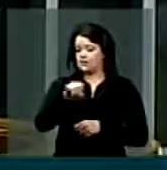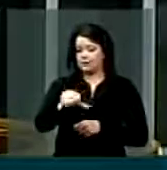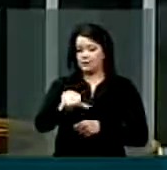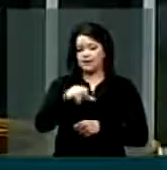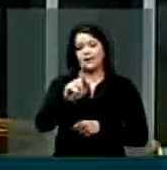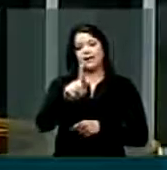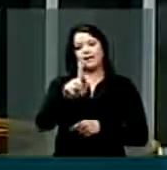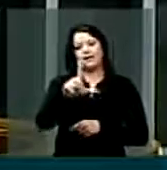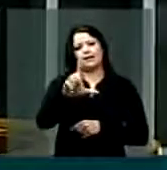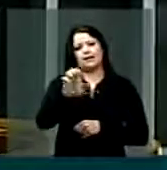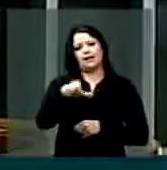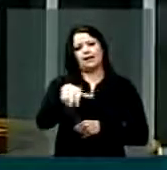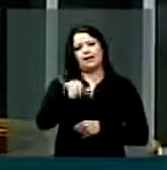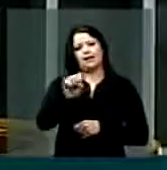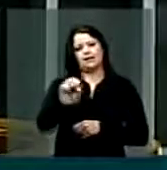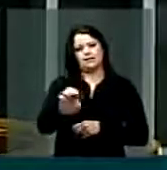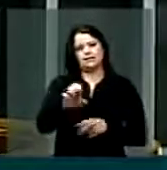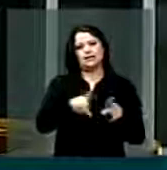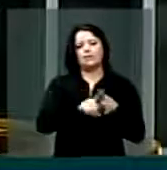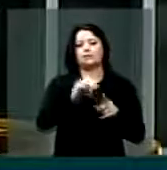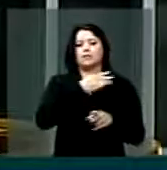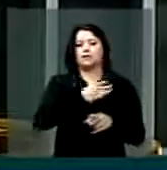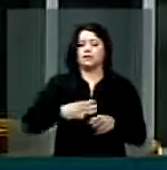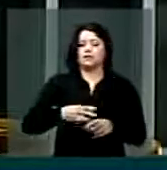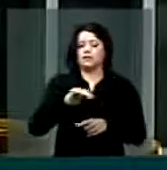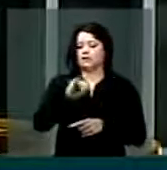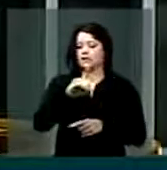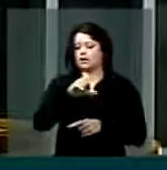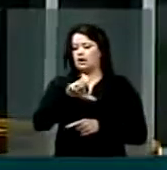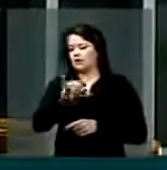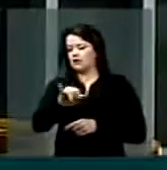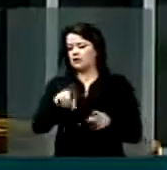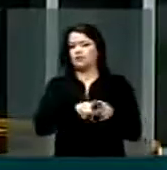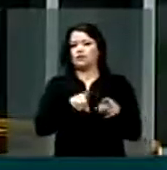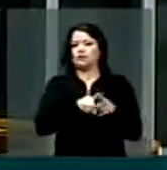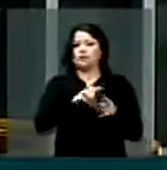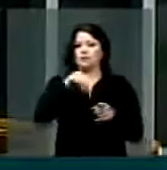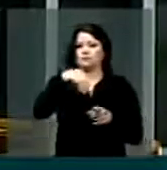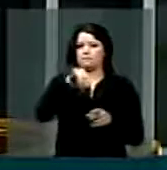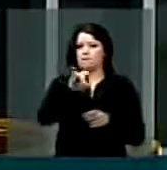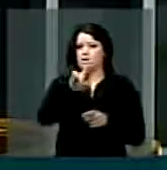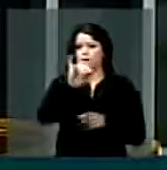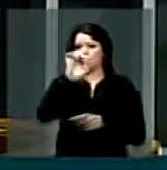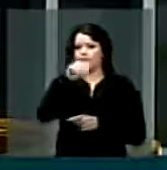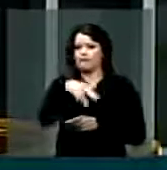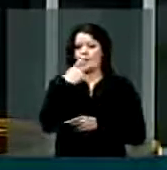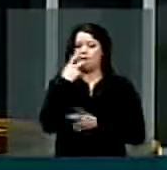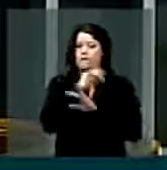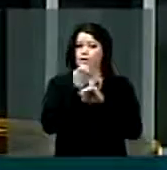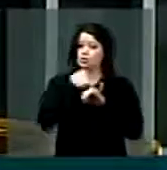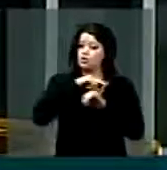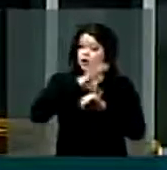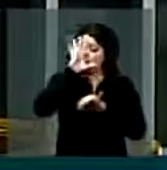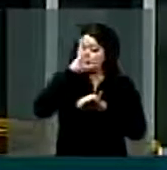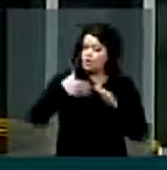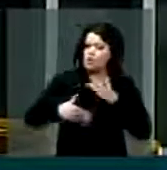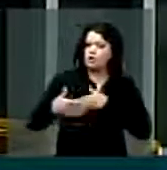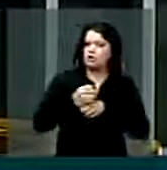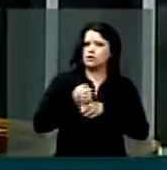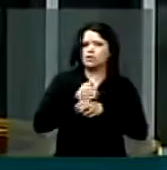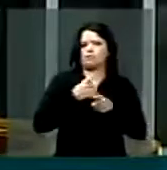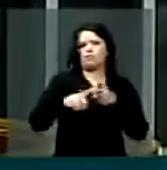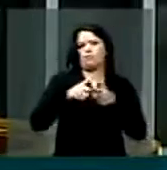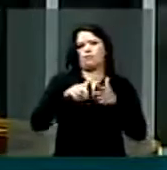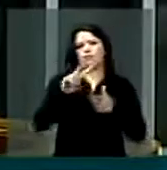Hoffmann, ministra Ideli Salvati, ministra Miriam Belchior. Nós precisamos resolver ainda este ano a questão do